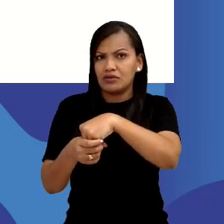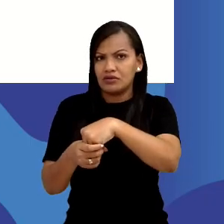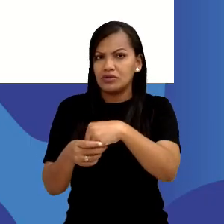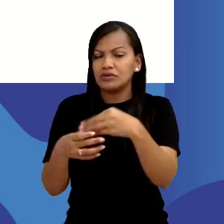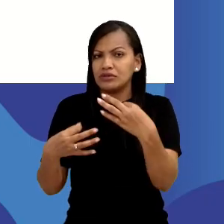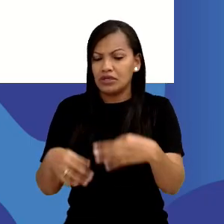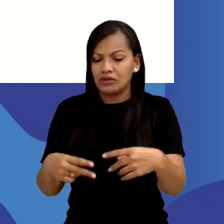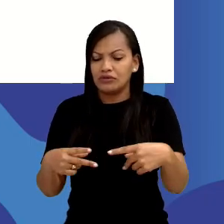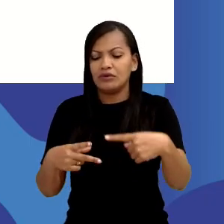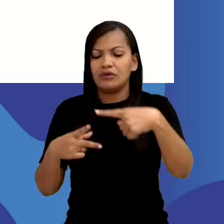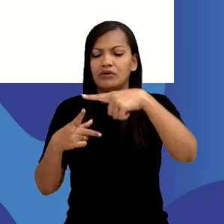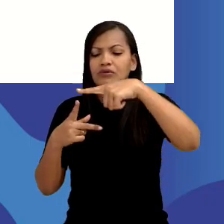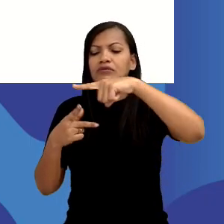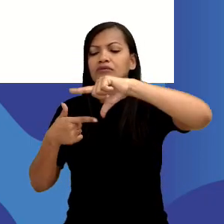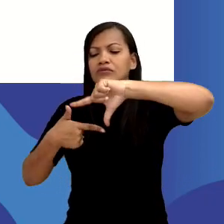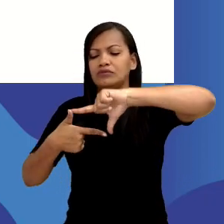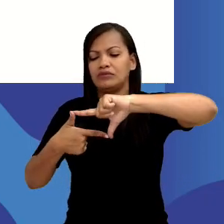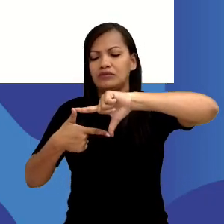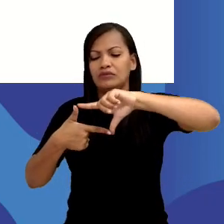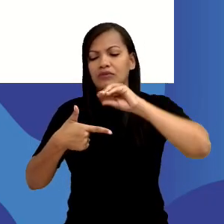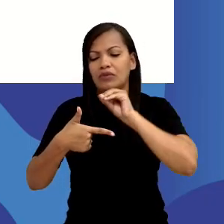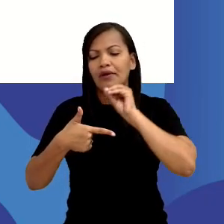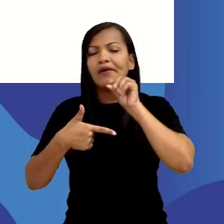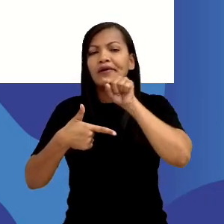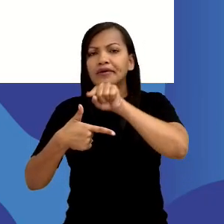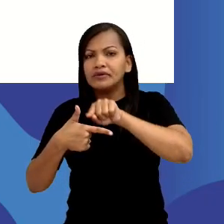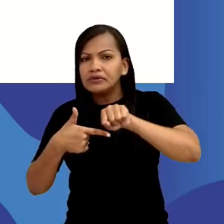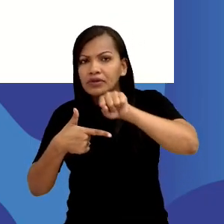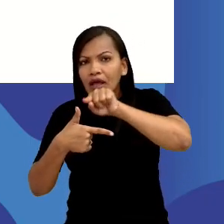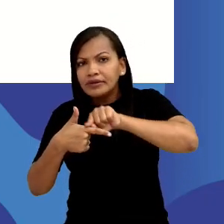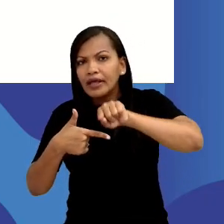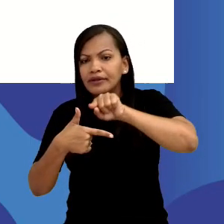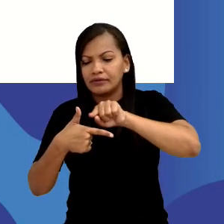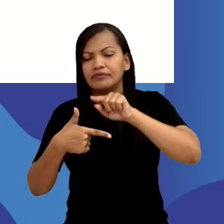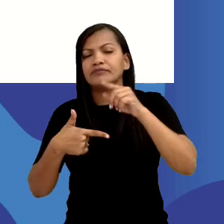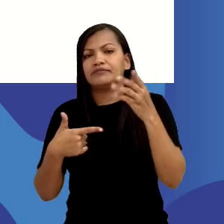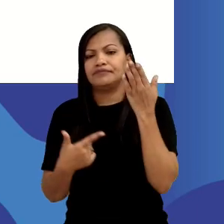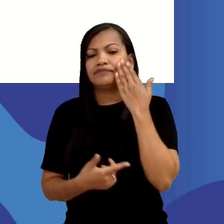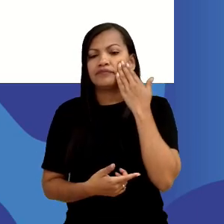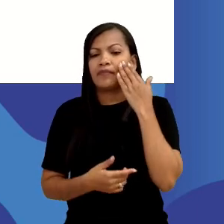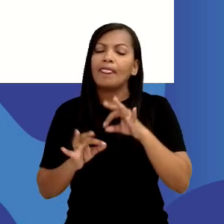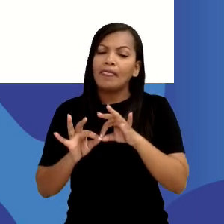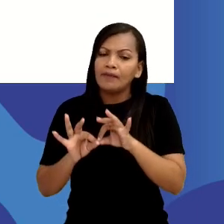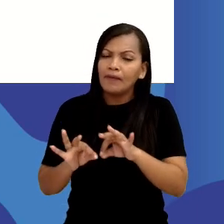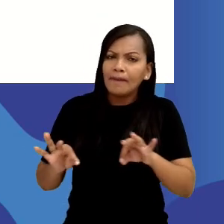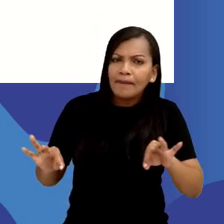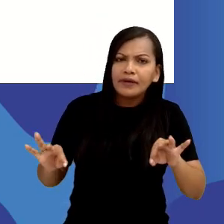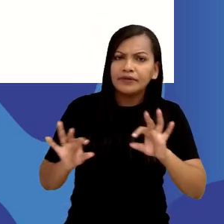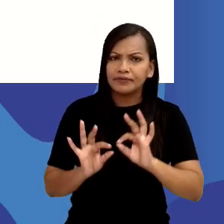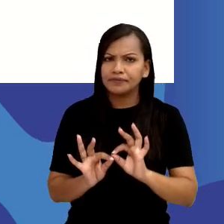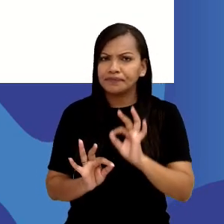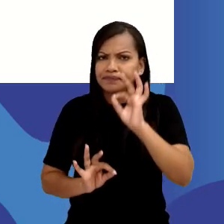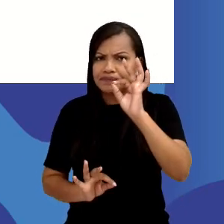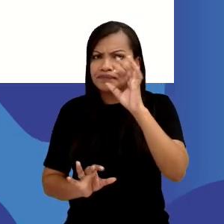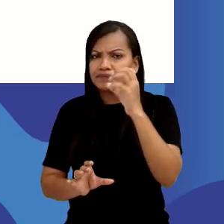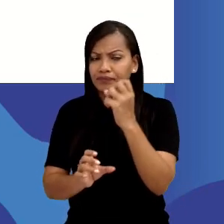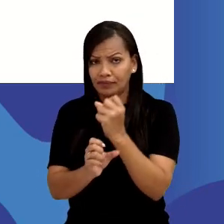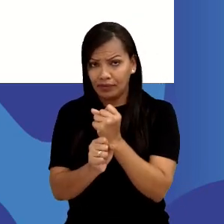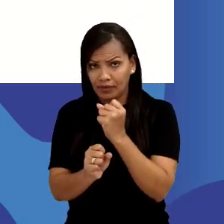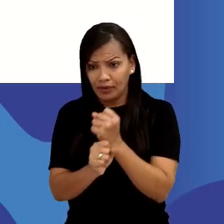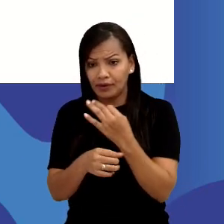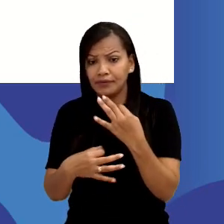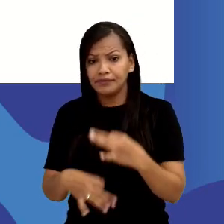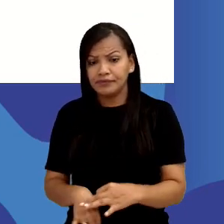esse retângulo que está aparecendo aí na tela, ok? Então, usando base vezes altura, eu determino a medida da área desse